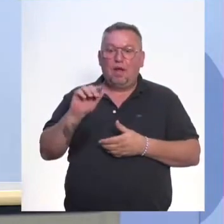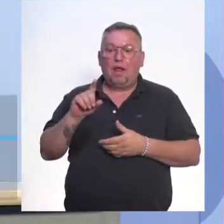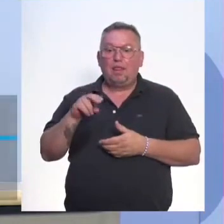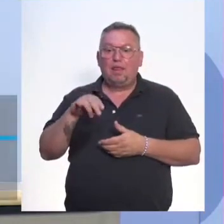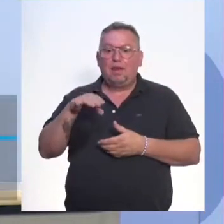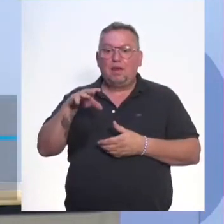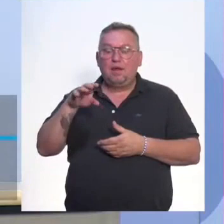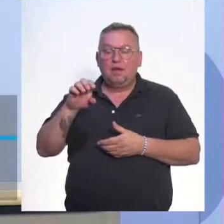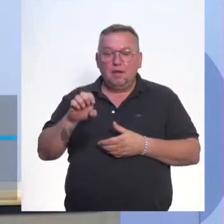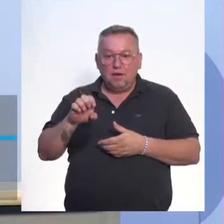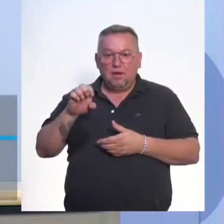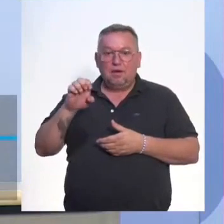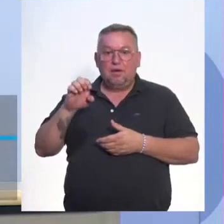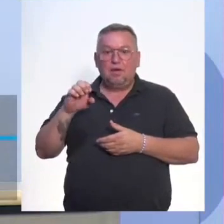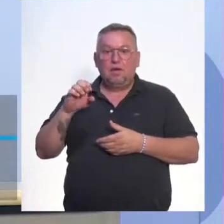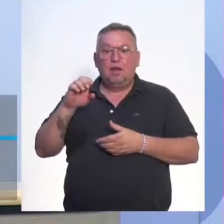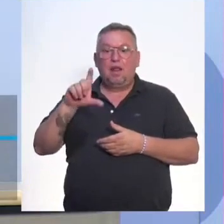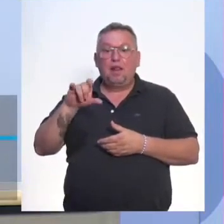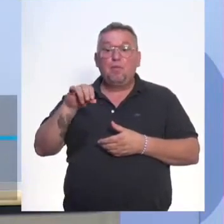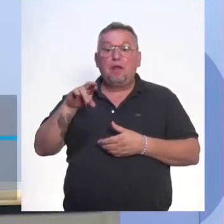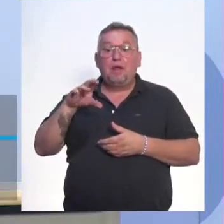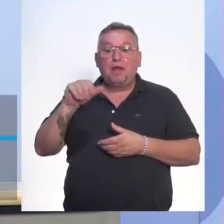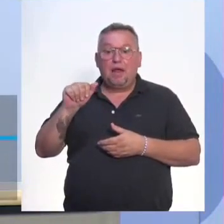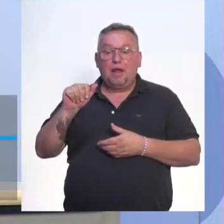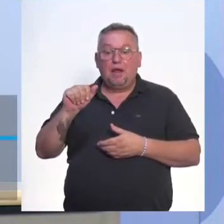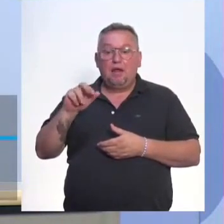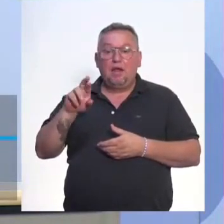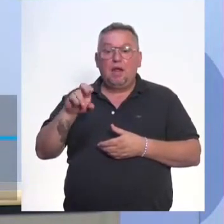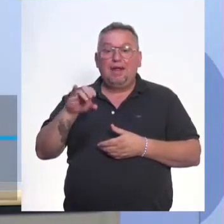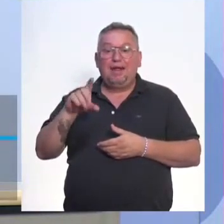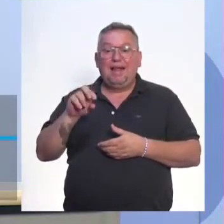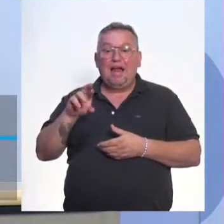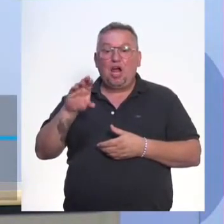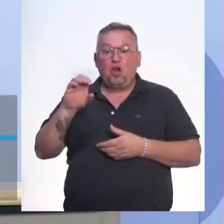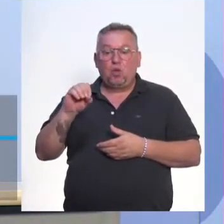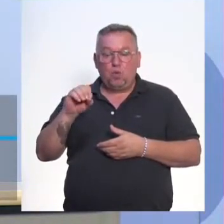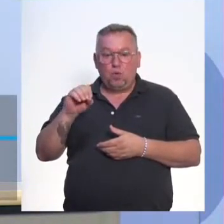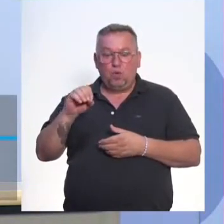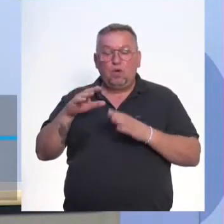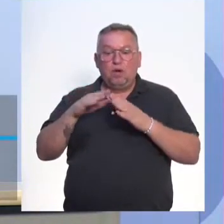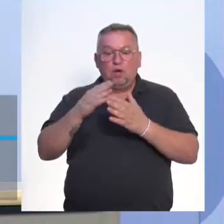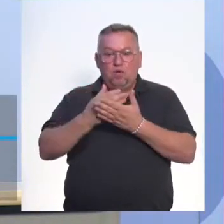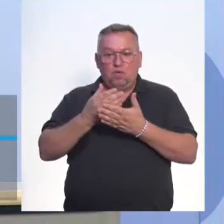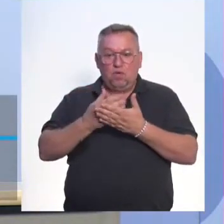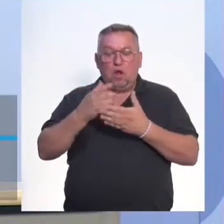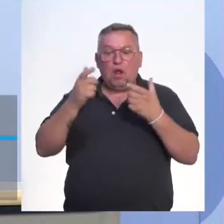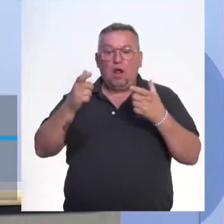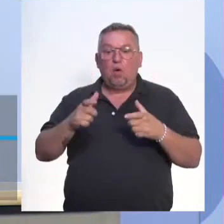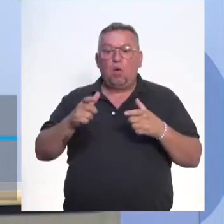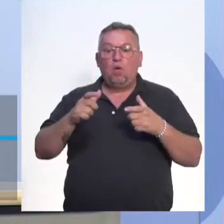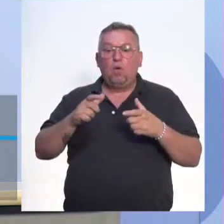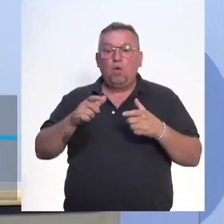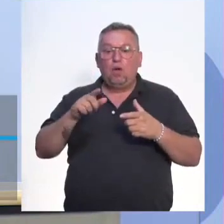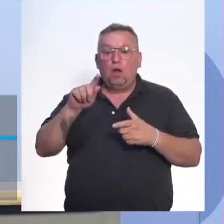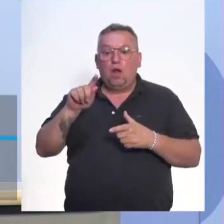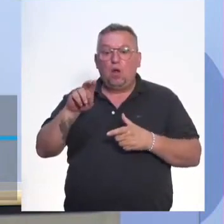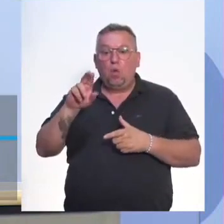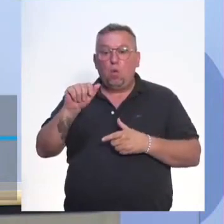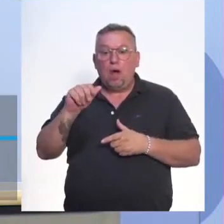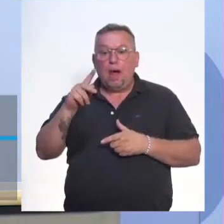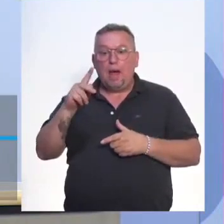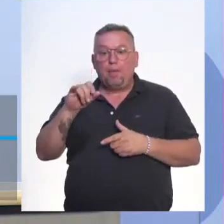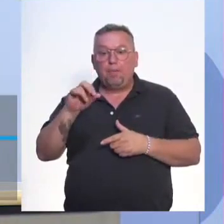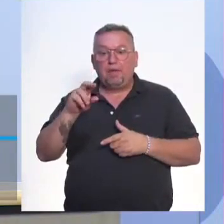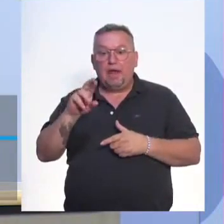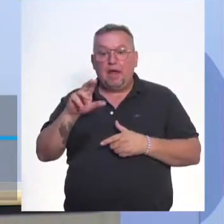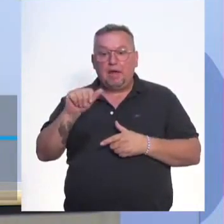da Escola José Amaro Rodrigues, de Limeira. Professor Ricardo, da Padre Antônio Dragoni, de Guapiara.